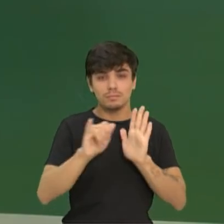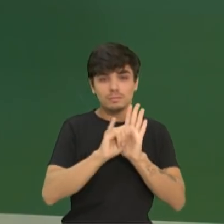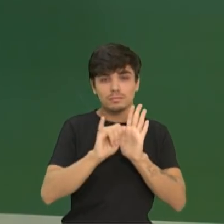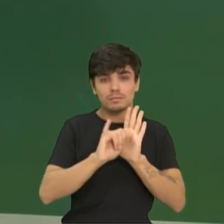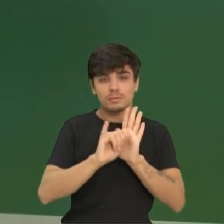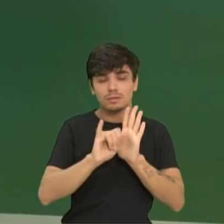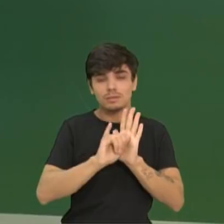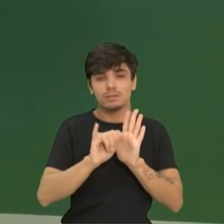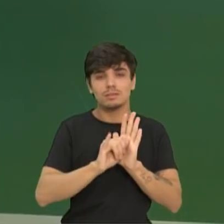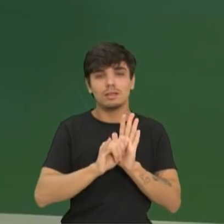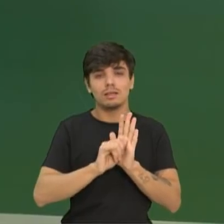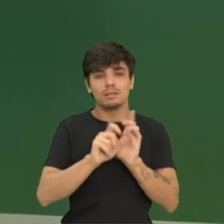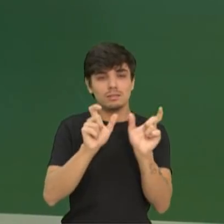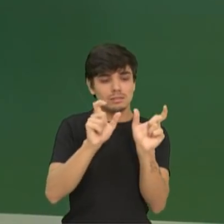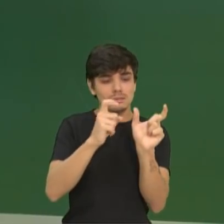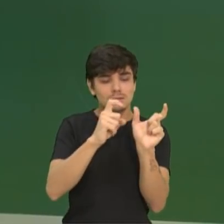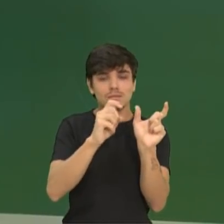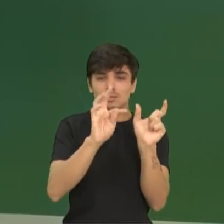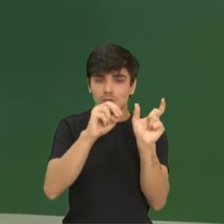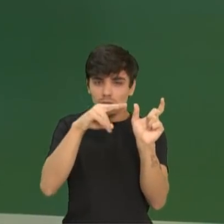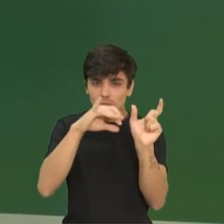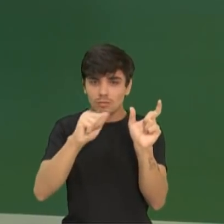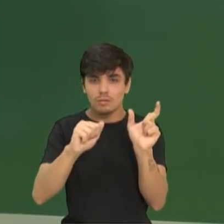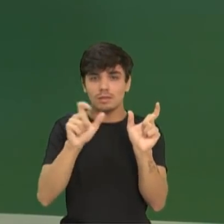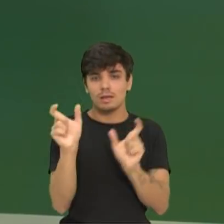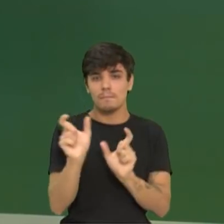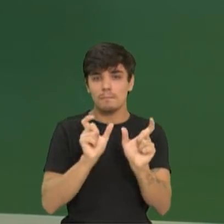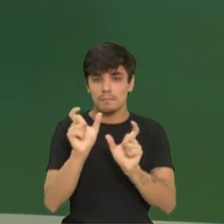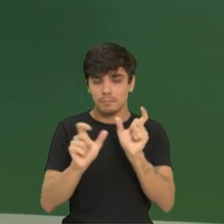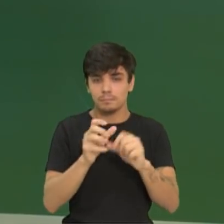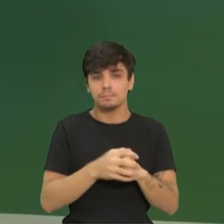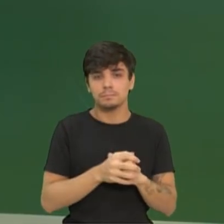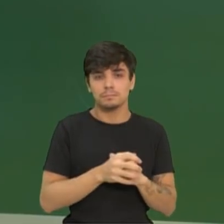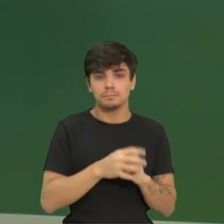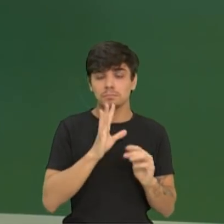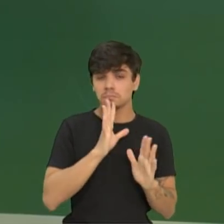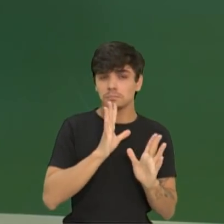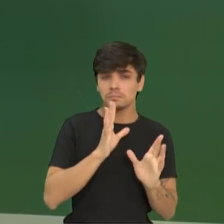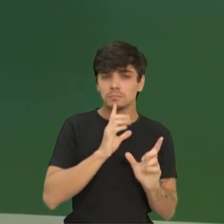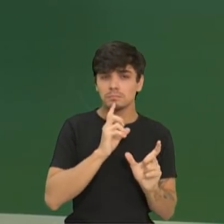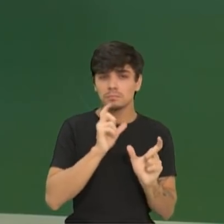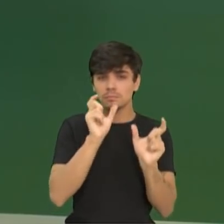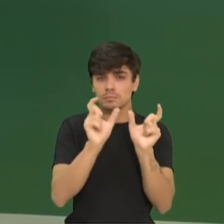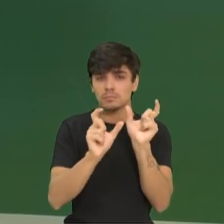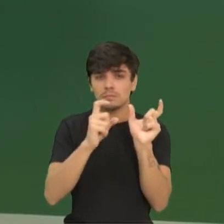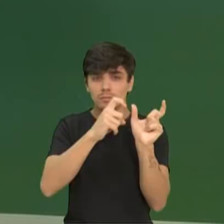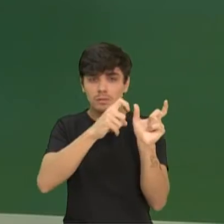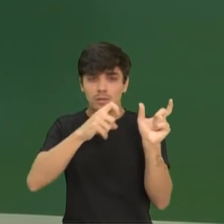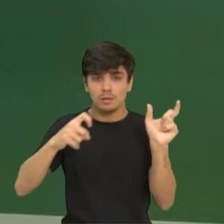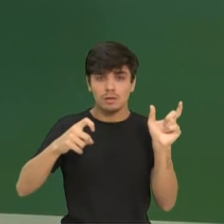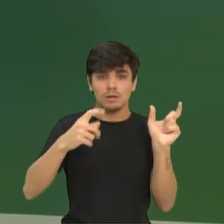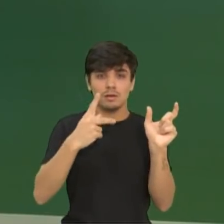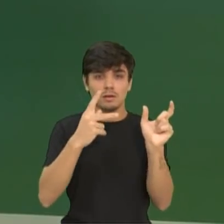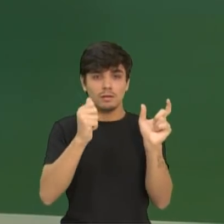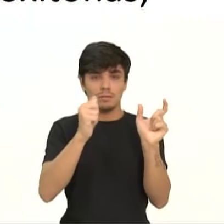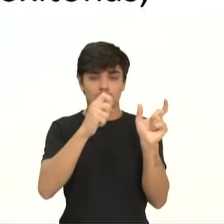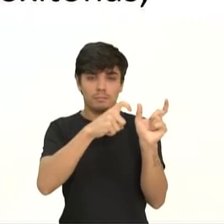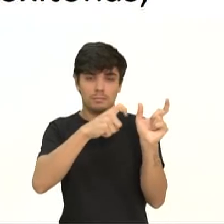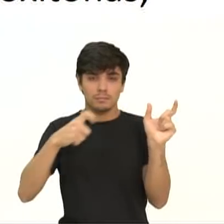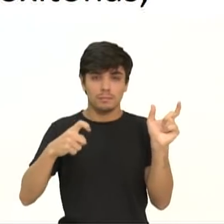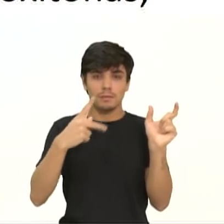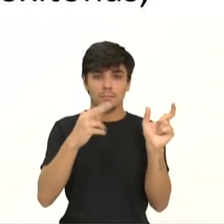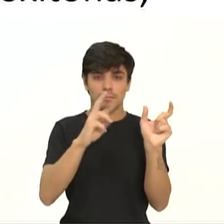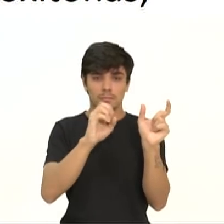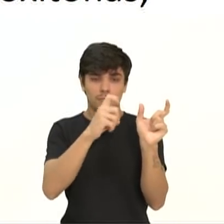a sílaba tônica em palavras, reconhecer a classificação de palavras oxítonas, paroxítonas